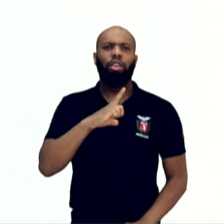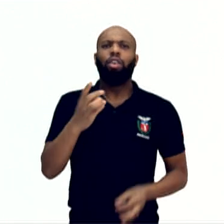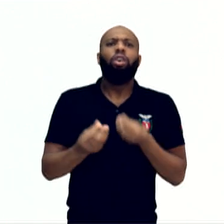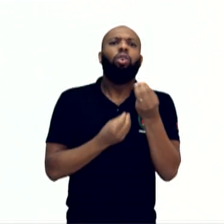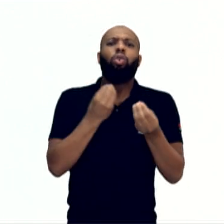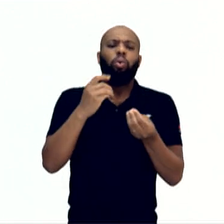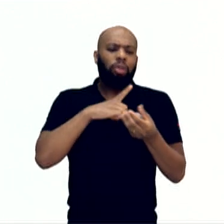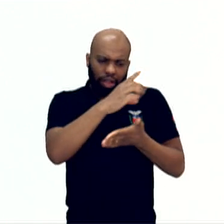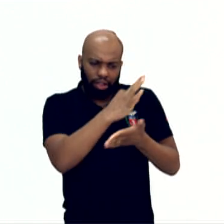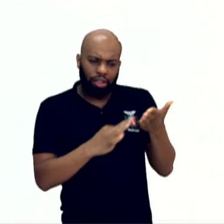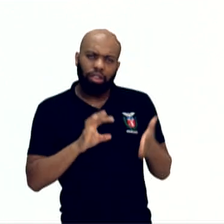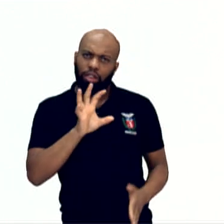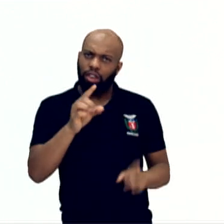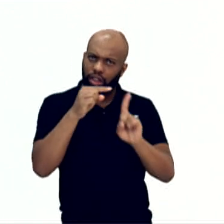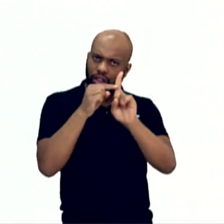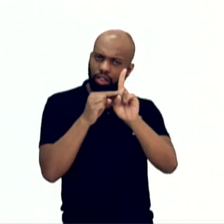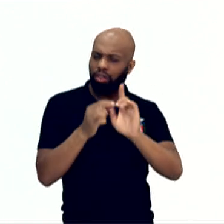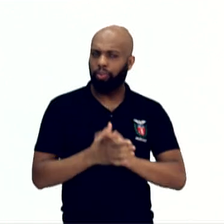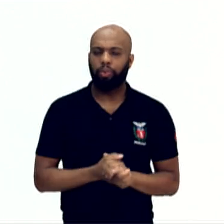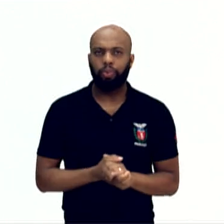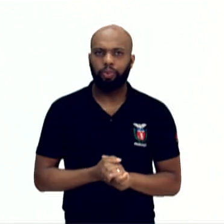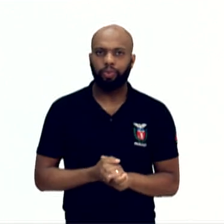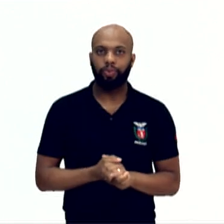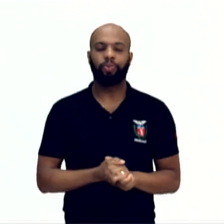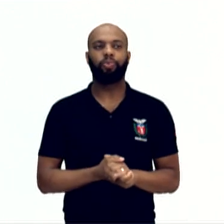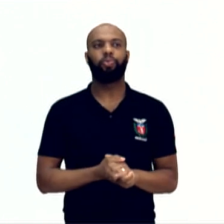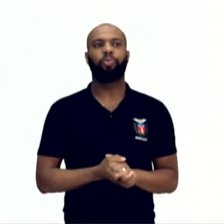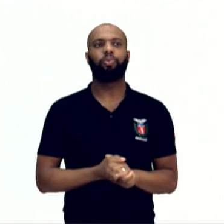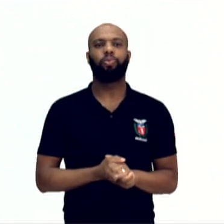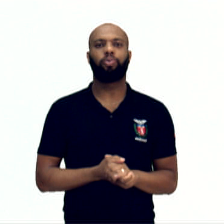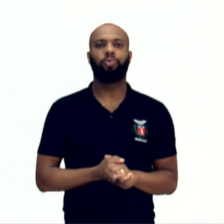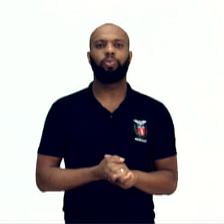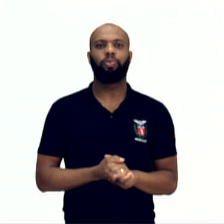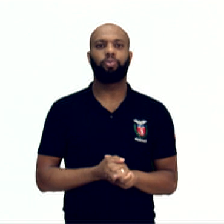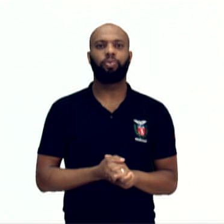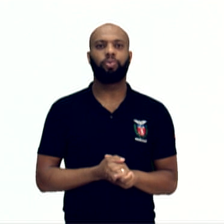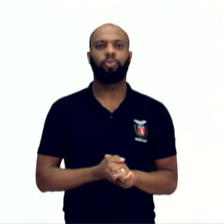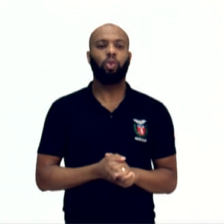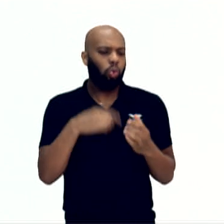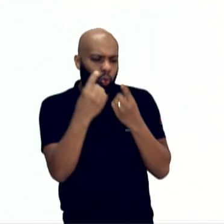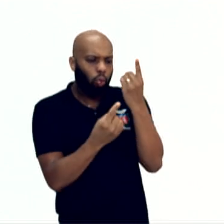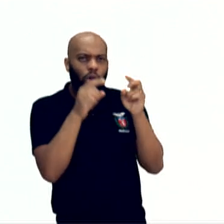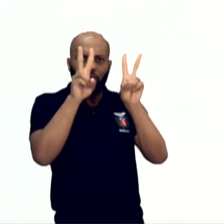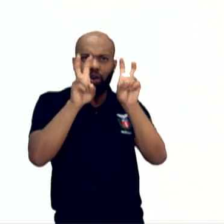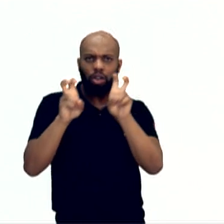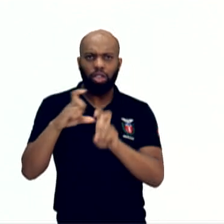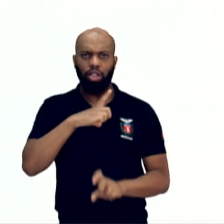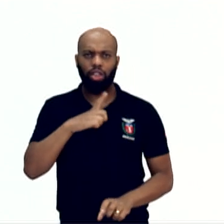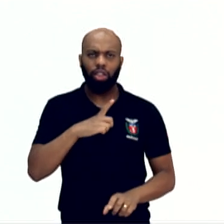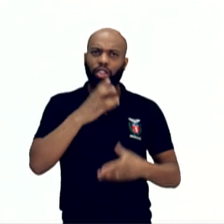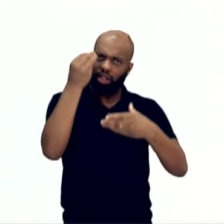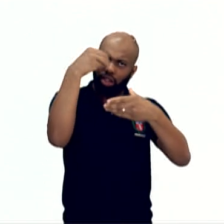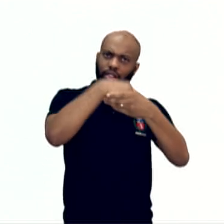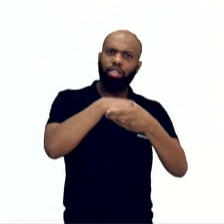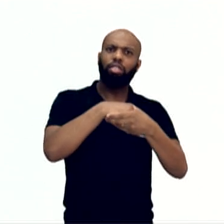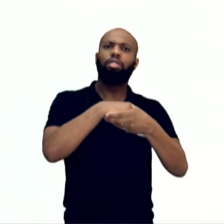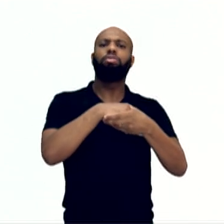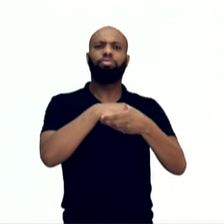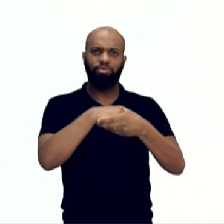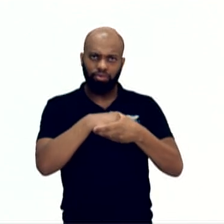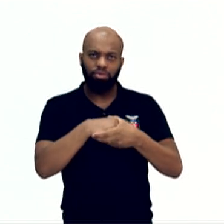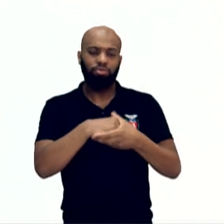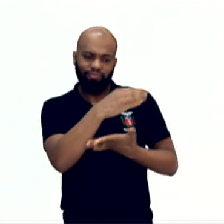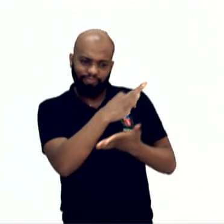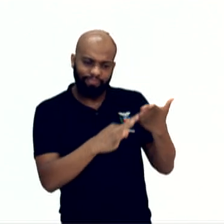se constrói? Onde o encontramos? Temas. Quais são os temas possíveis que aparecem num artículo